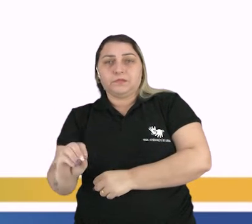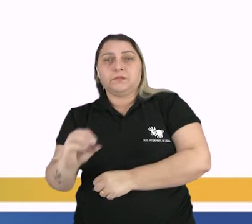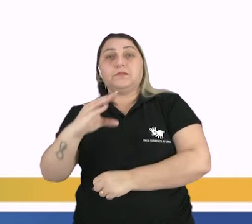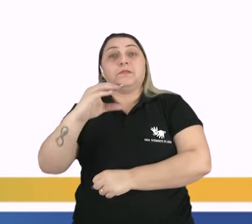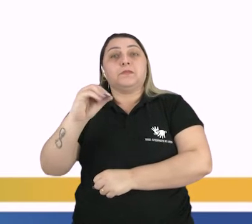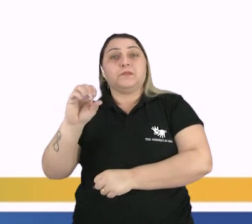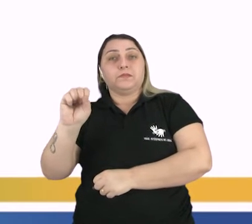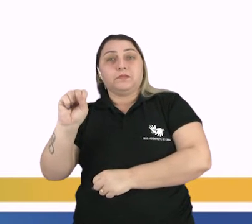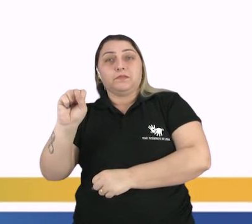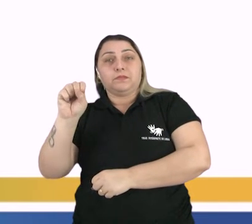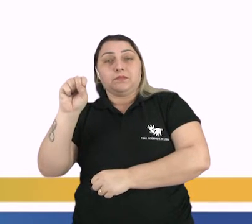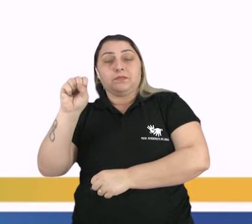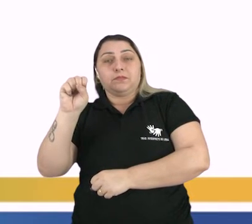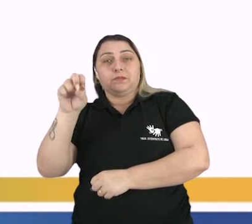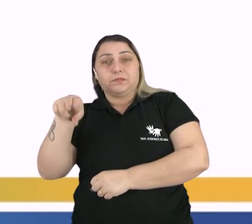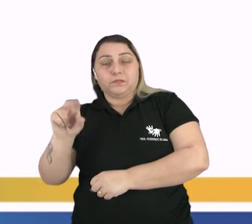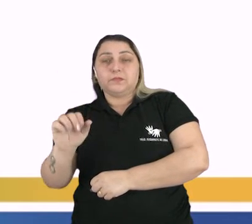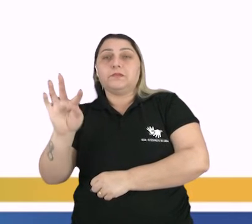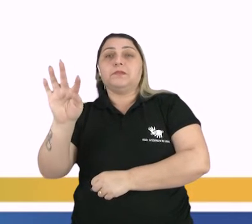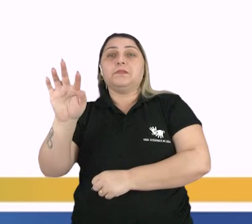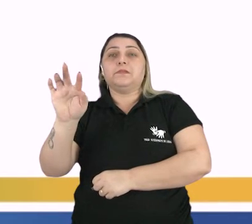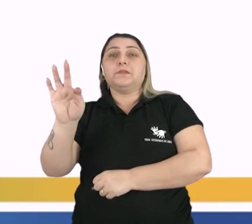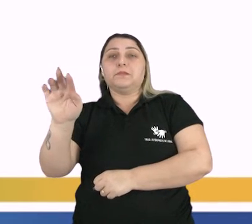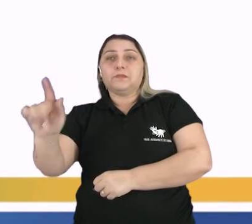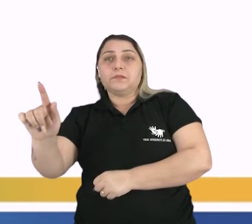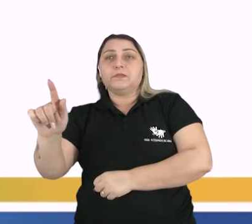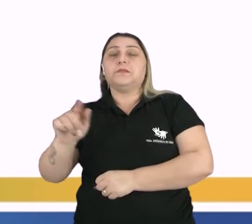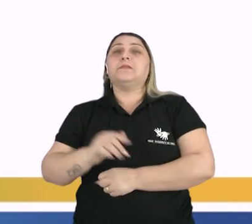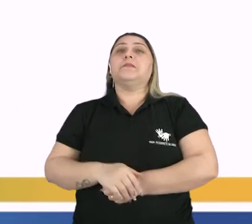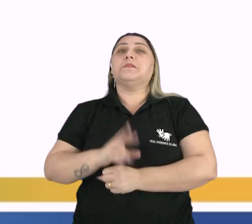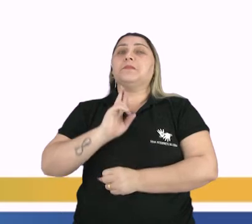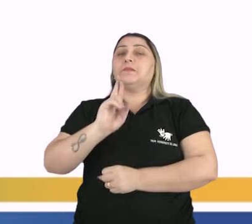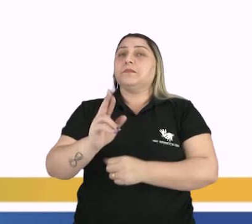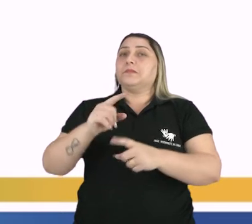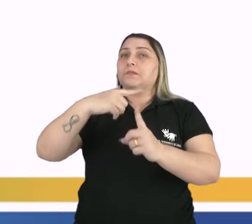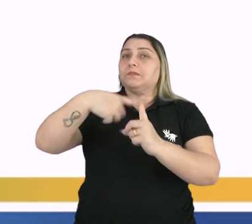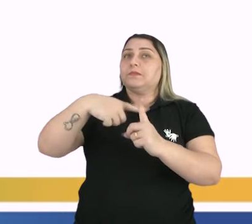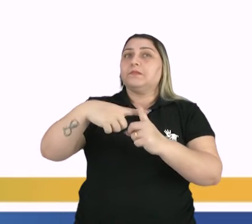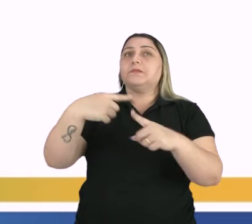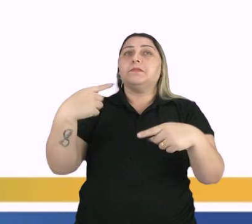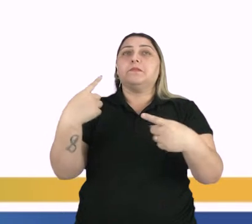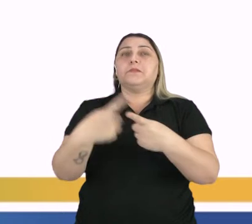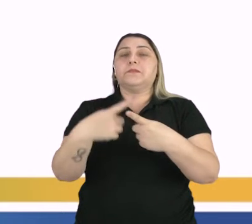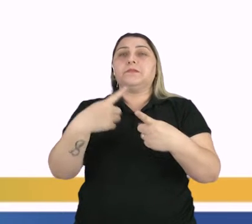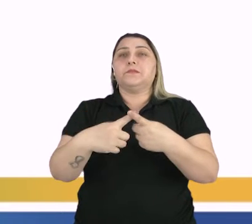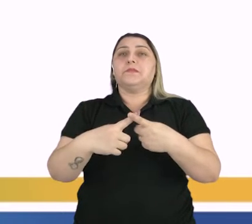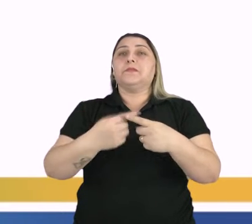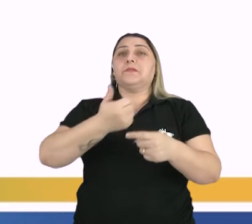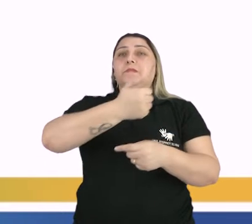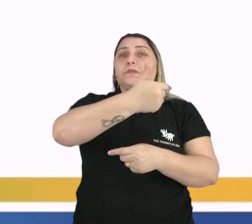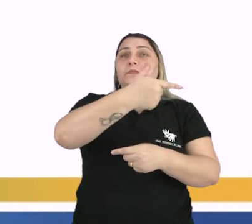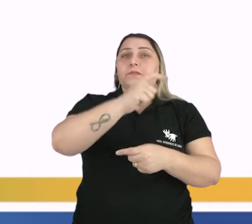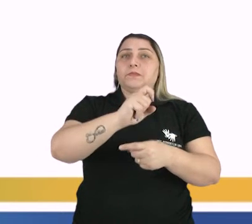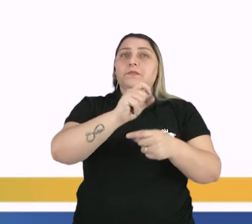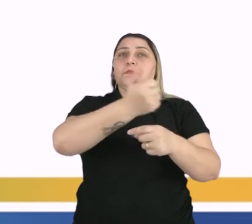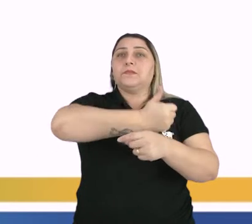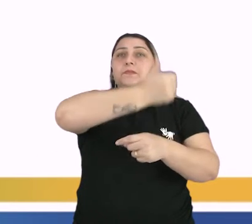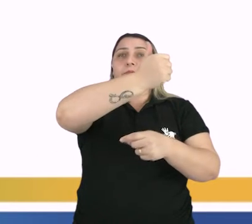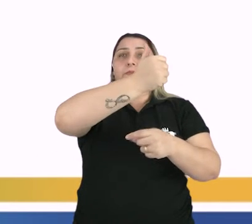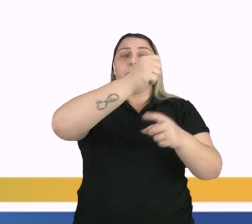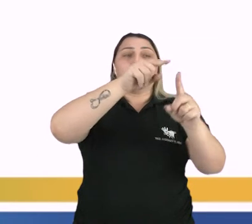do cosseno e o sinal da tangente. Nesse caso, a solução é positiva, por quê? Porque 25 está no